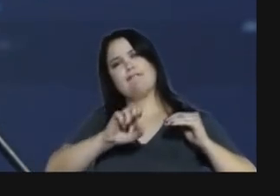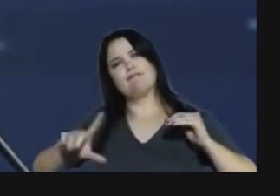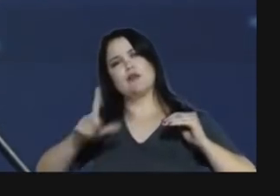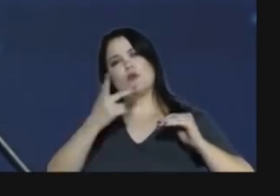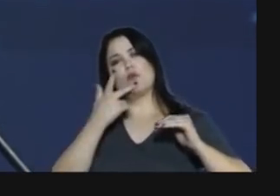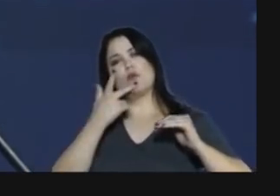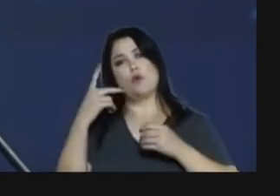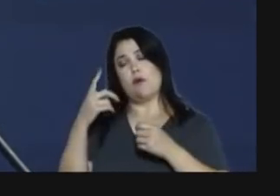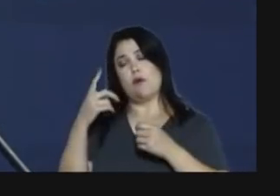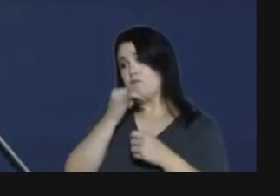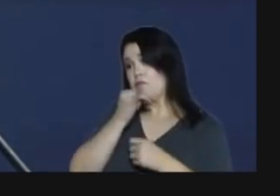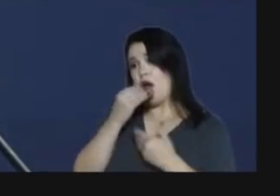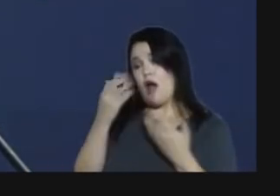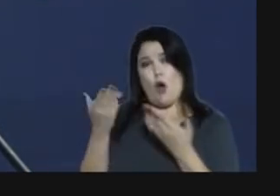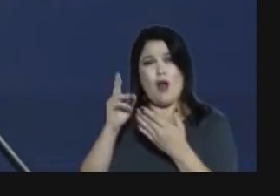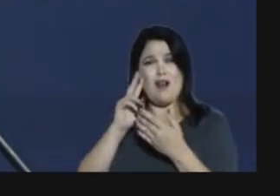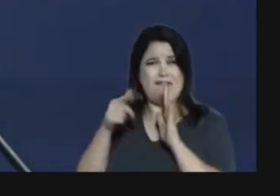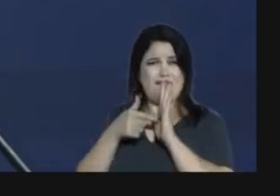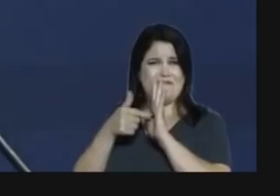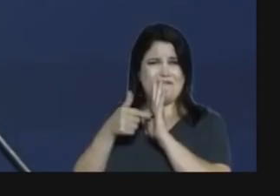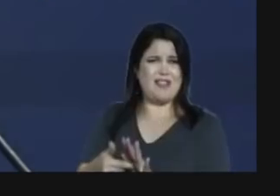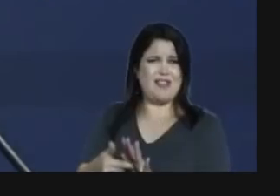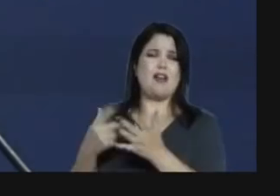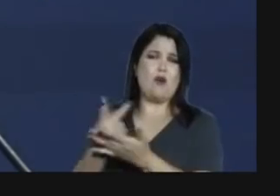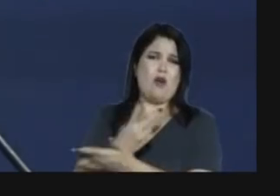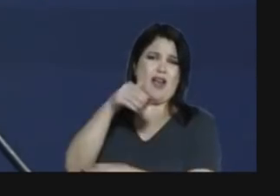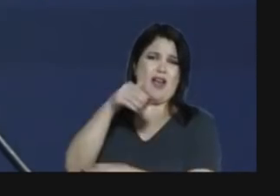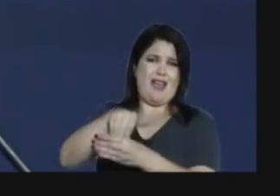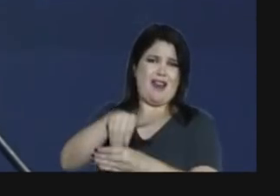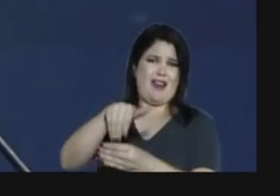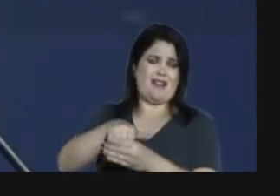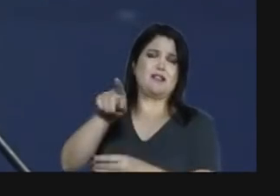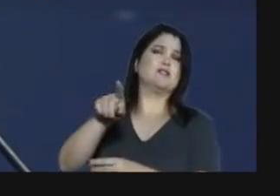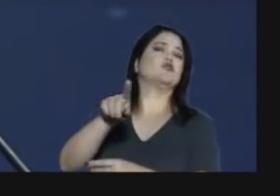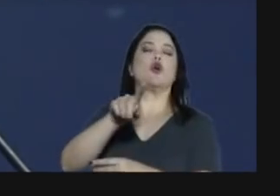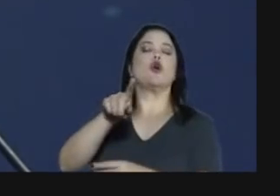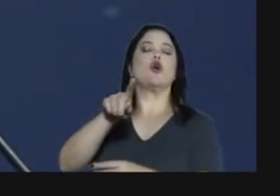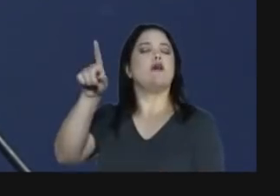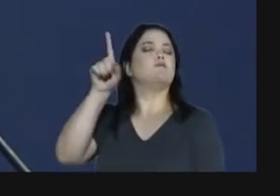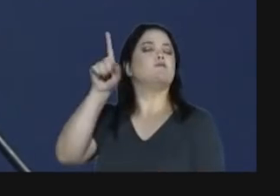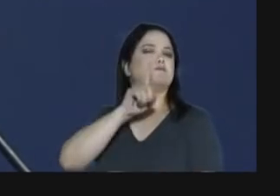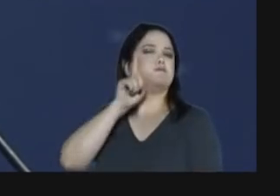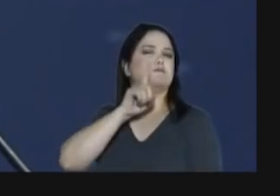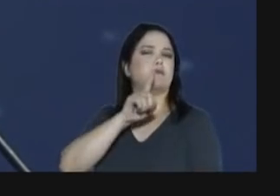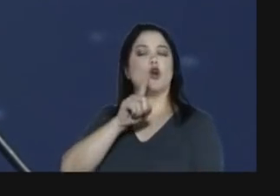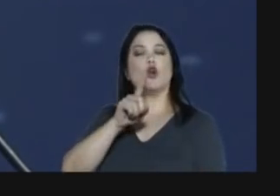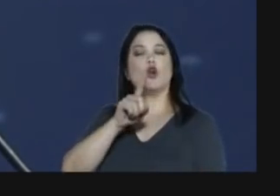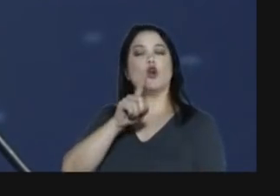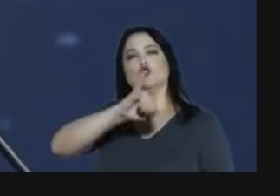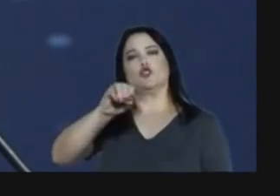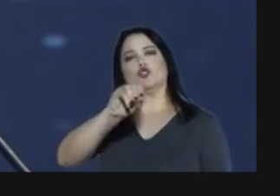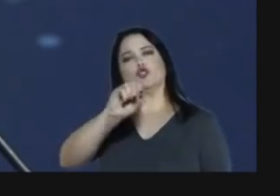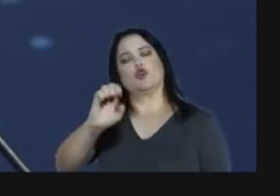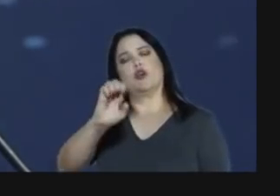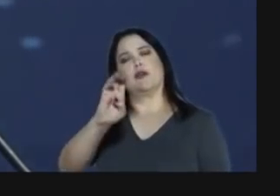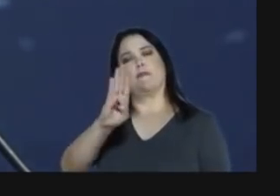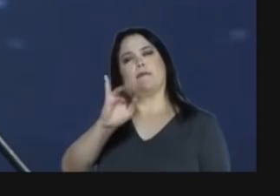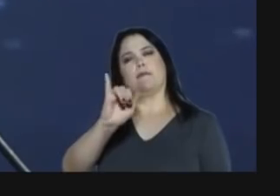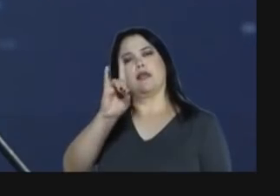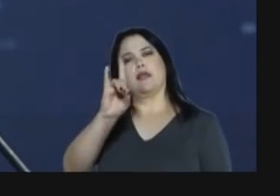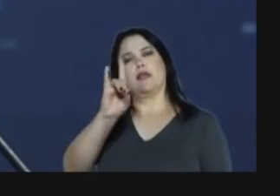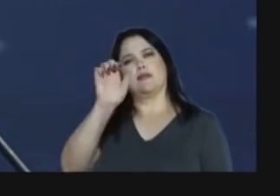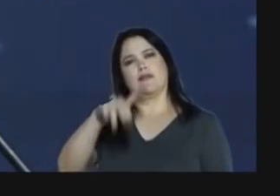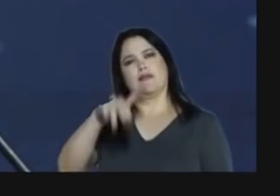cidade dela vai agora tão citada nessa eleição do pai velho a segundo a revista